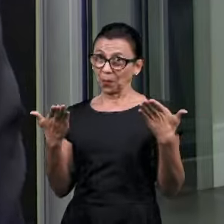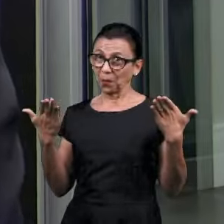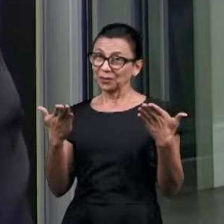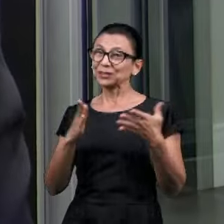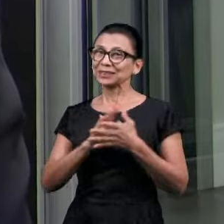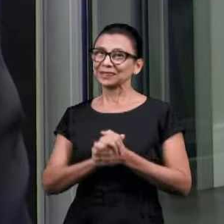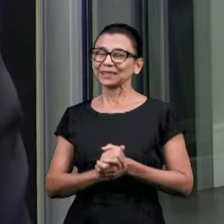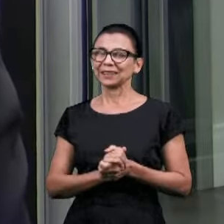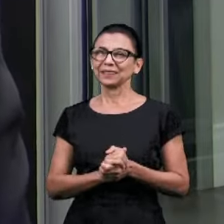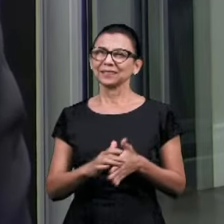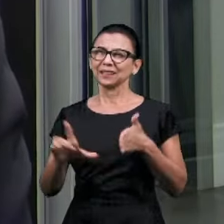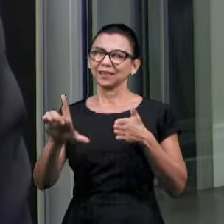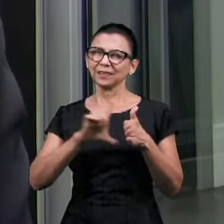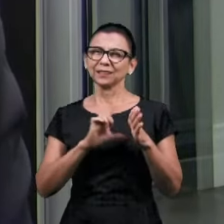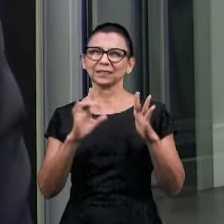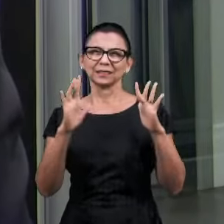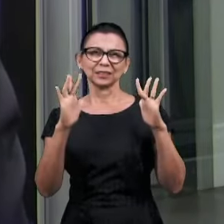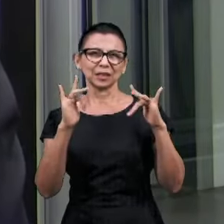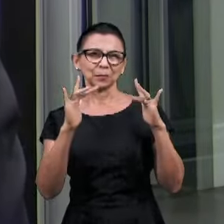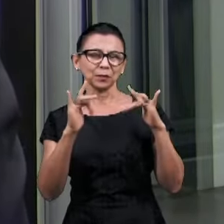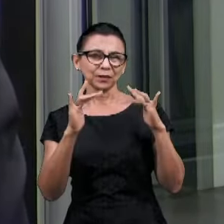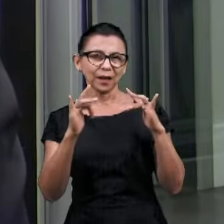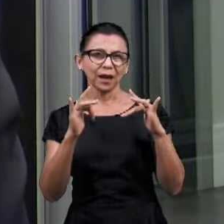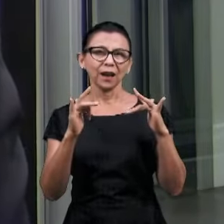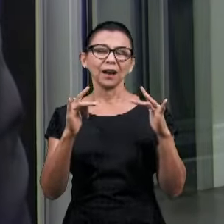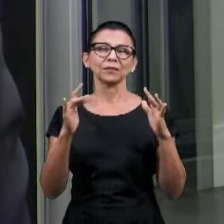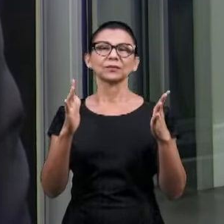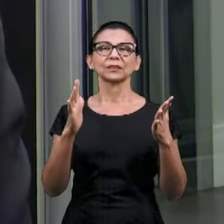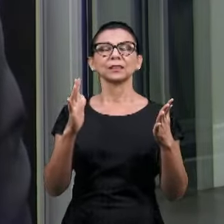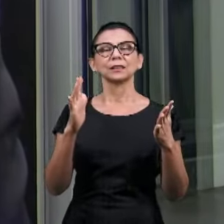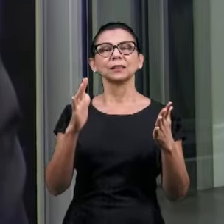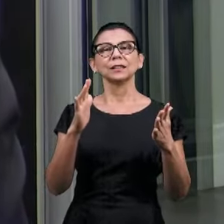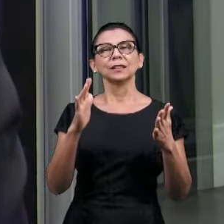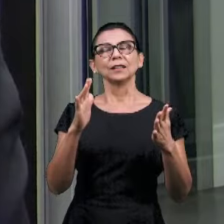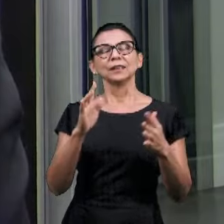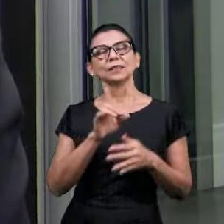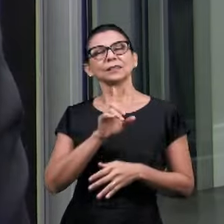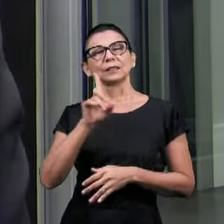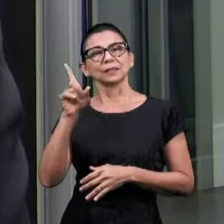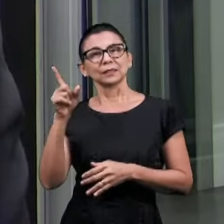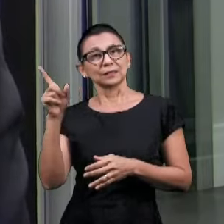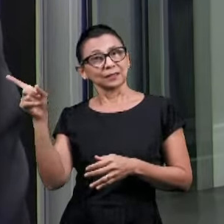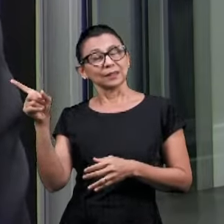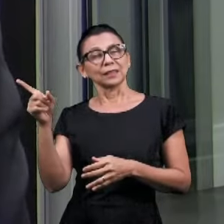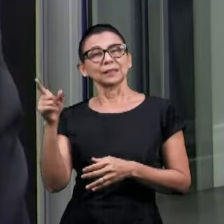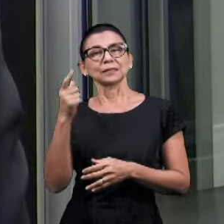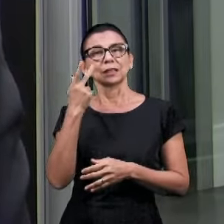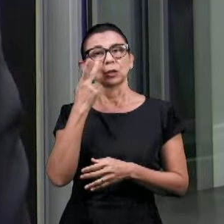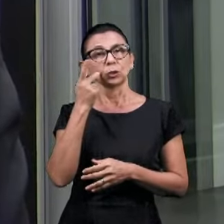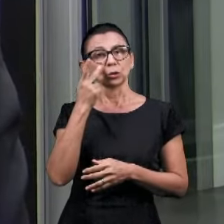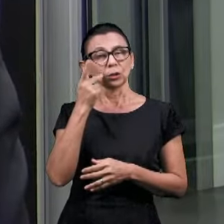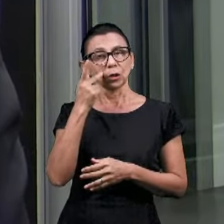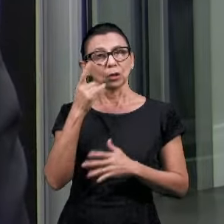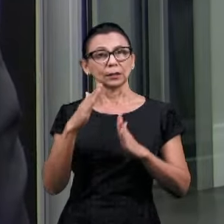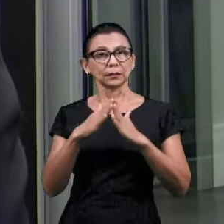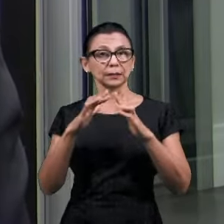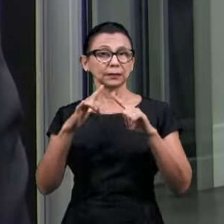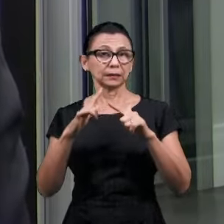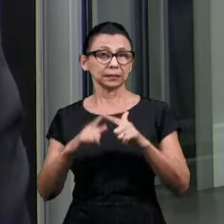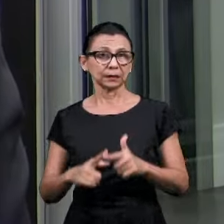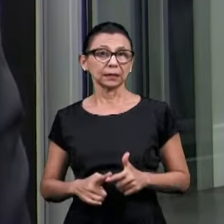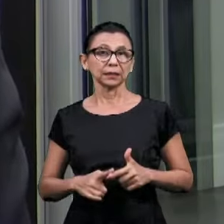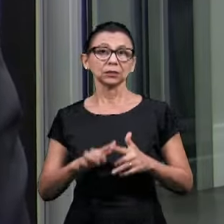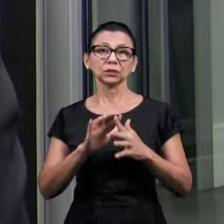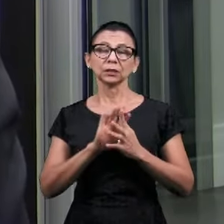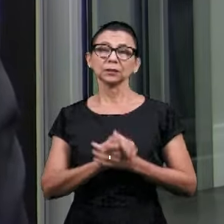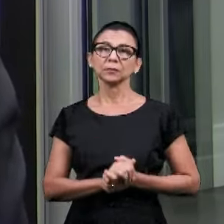Casei ali, fui diácono ali, fui ungido ali e fui 4 anos pastor ali na Igreja de Glória 1. Então a